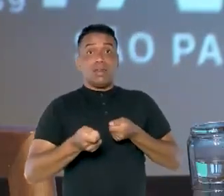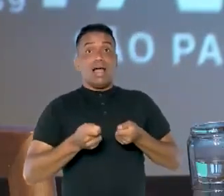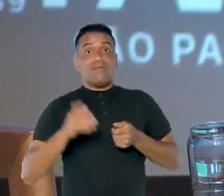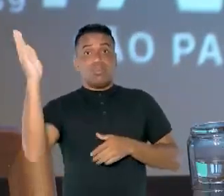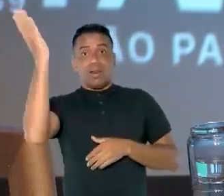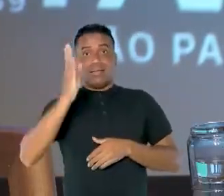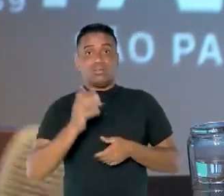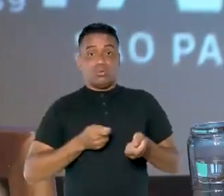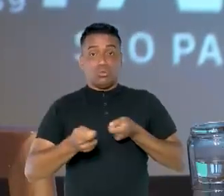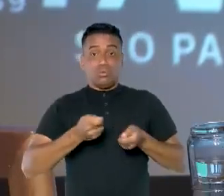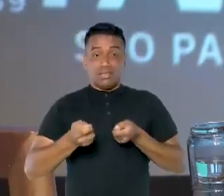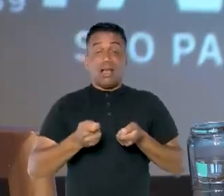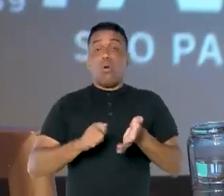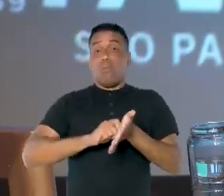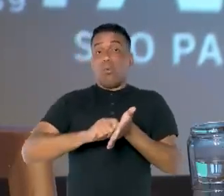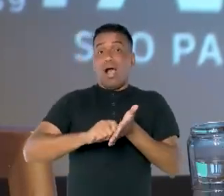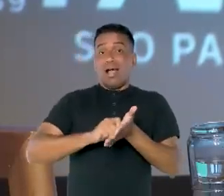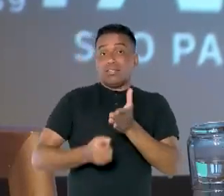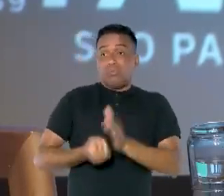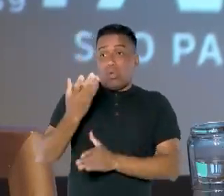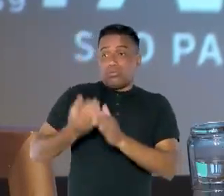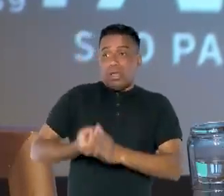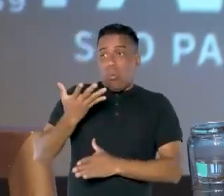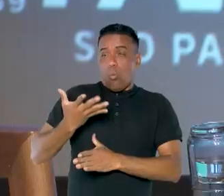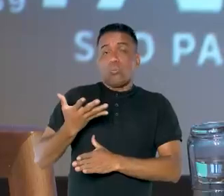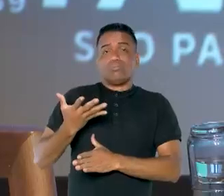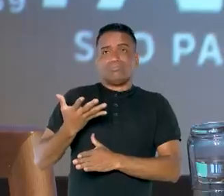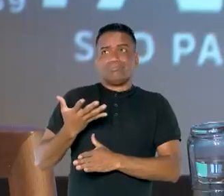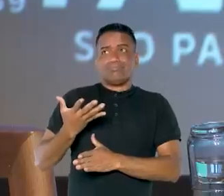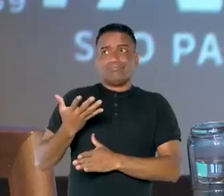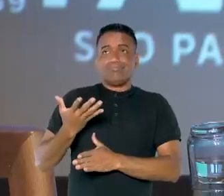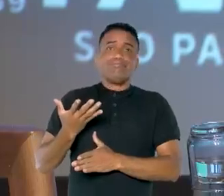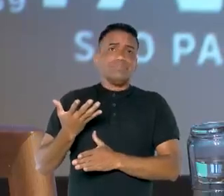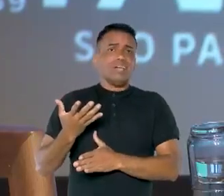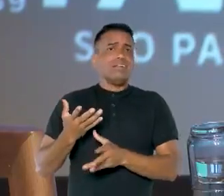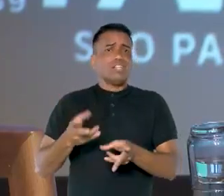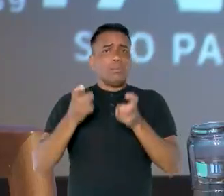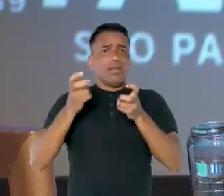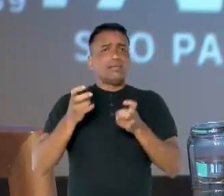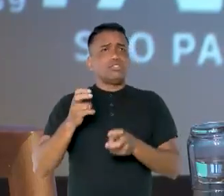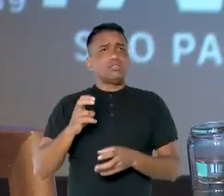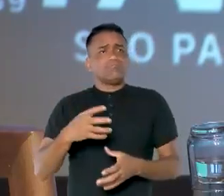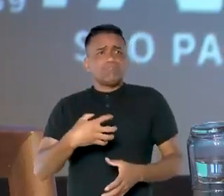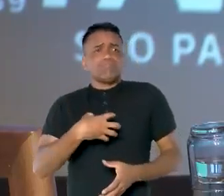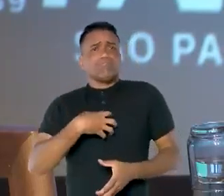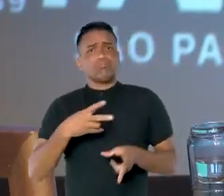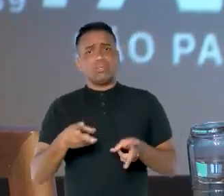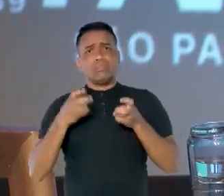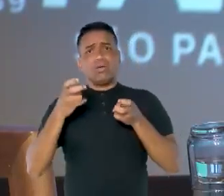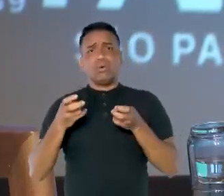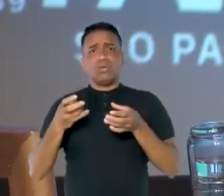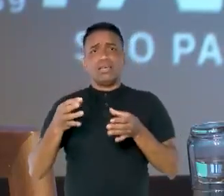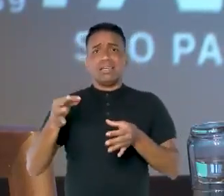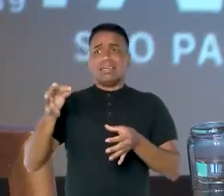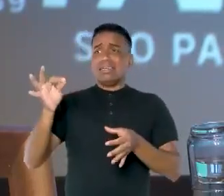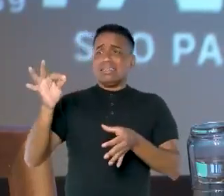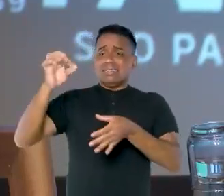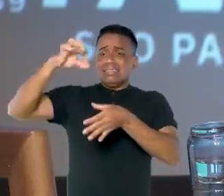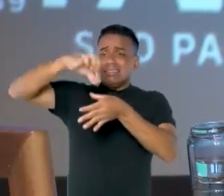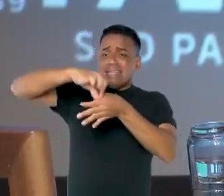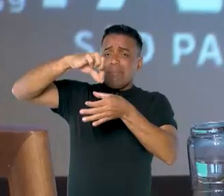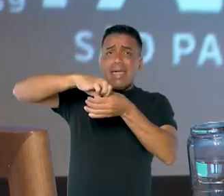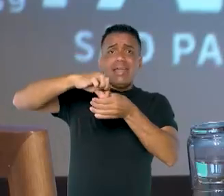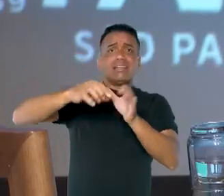produção da borracha mundialmente, de repente observou, sentiu que as sementes estavam sendo